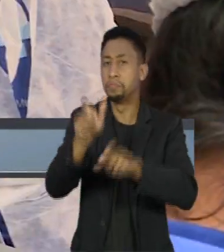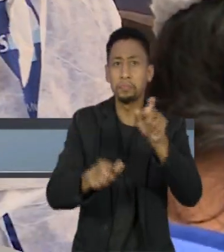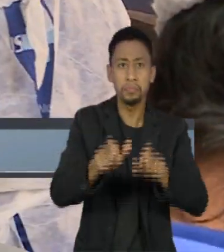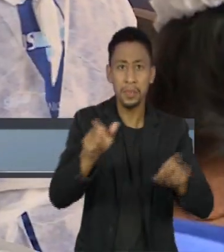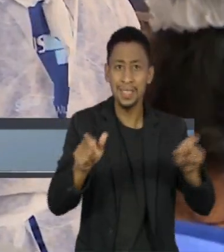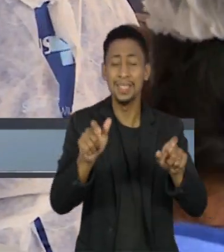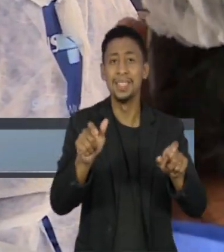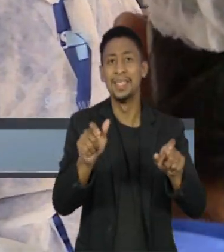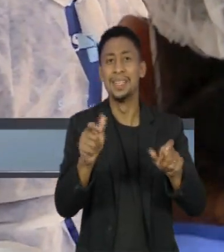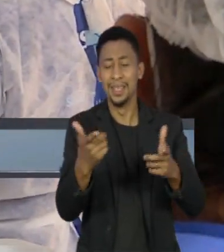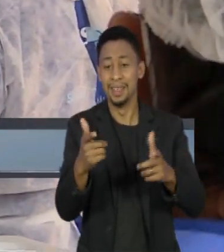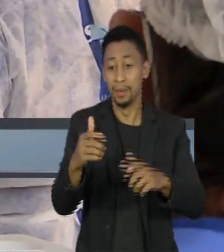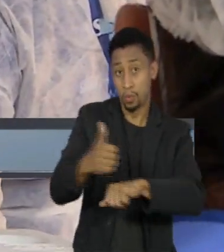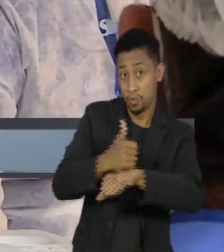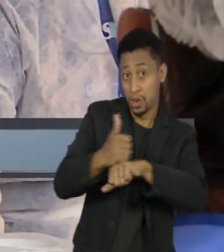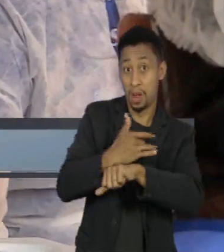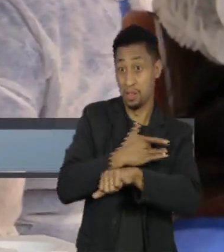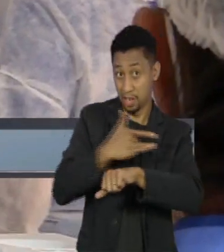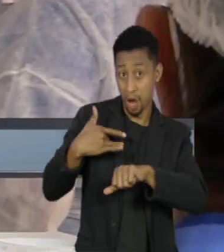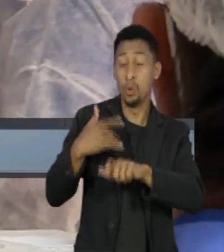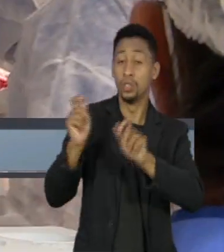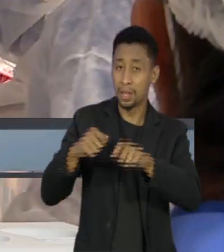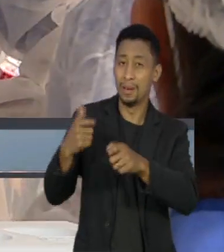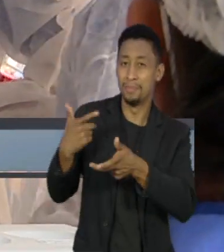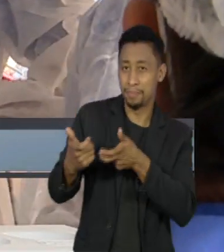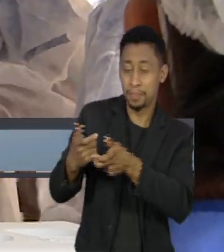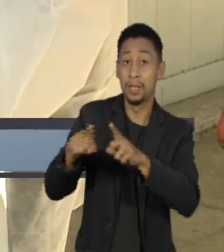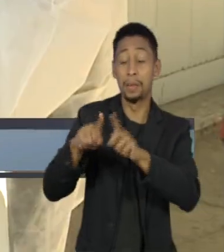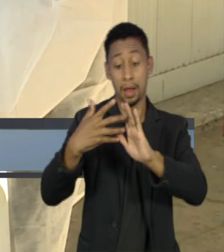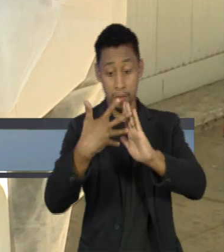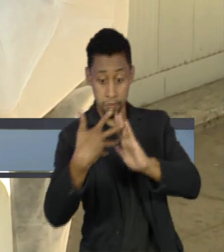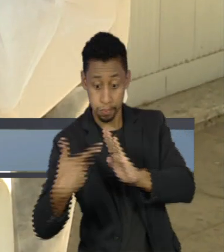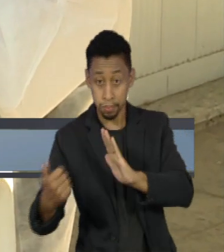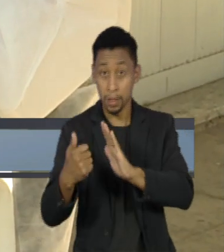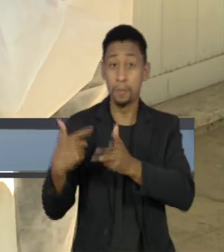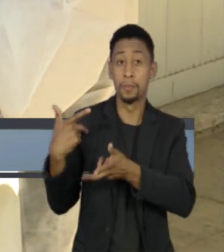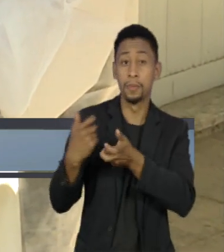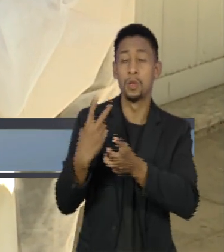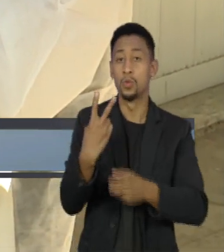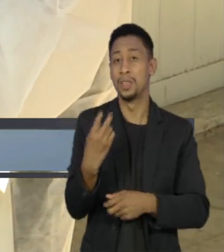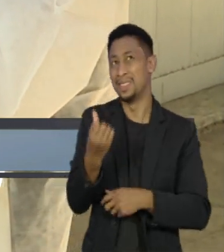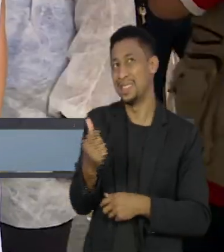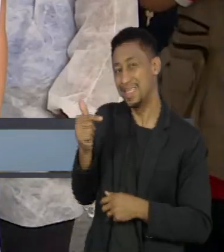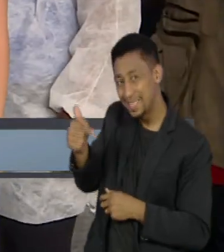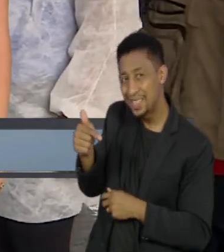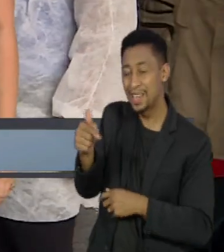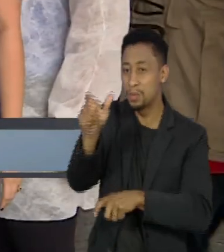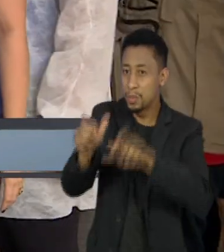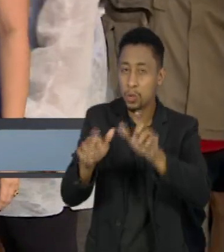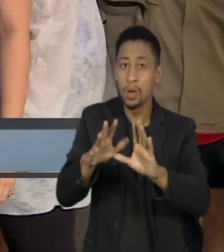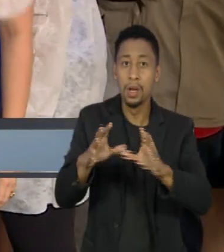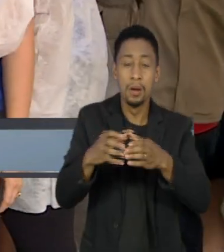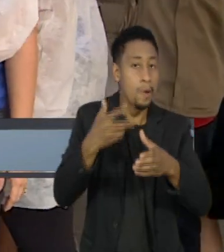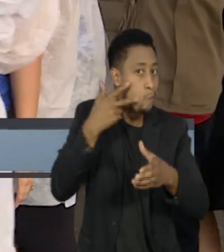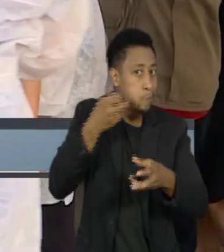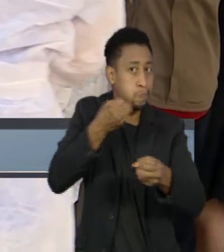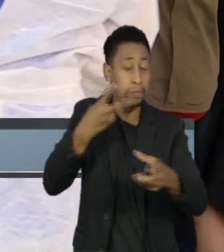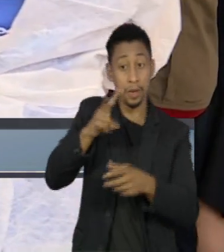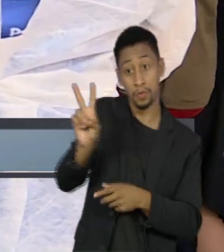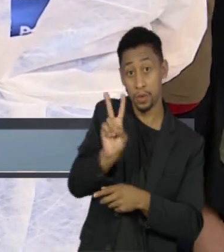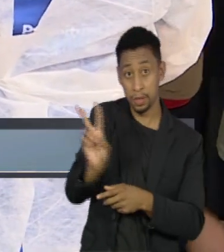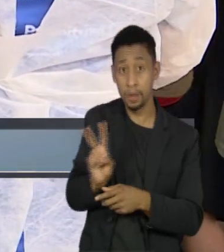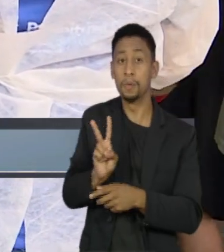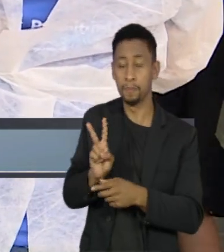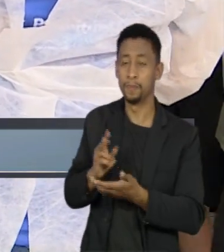8.617 profissionais da saúde, 480 quilombolas e 267 indígenas venezuelanos da